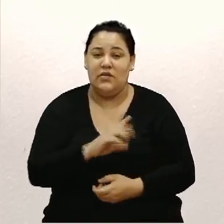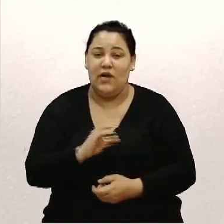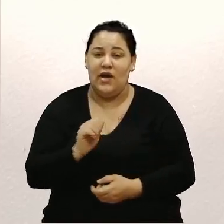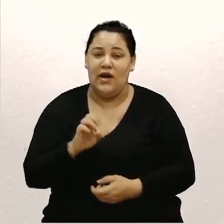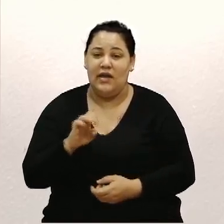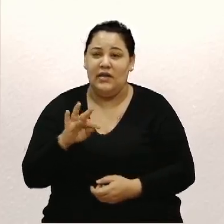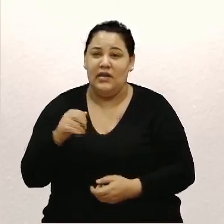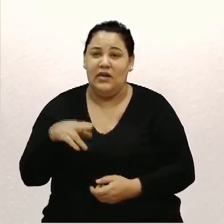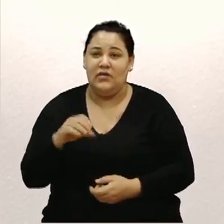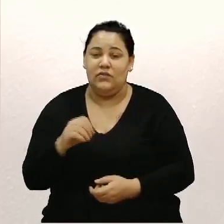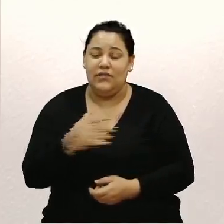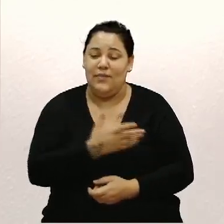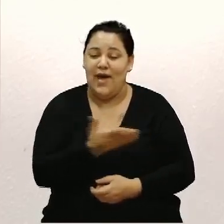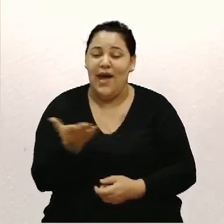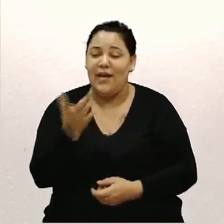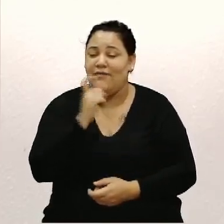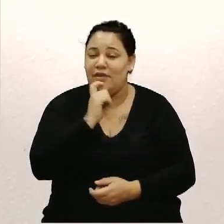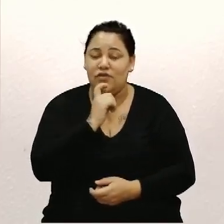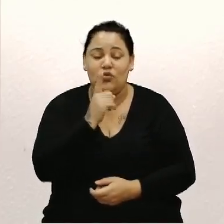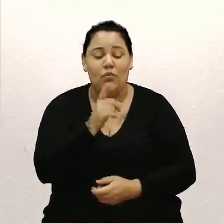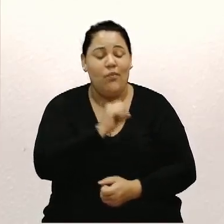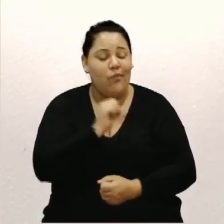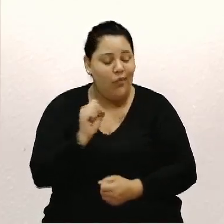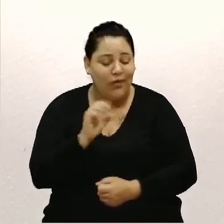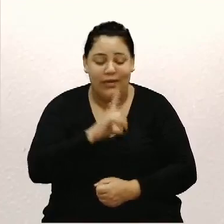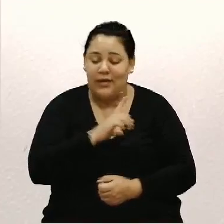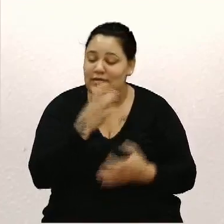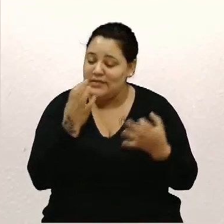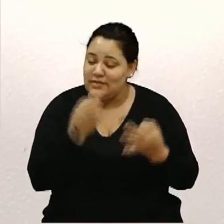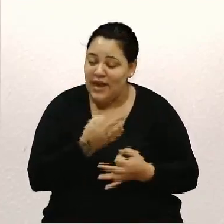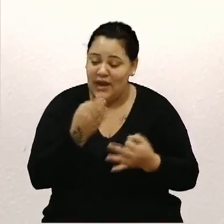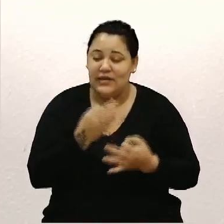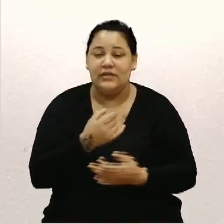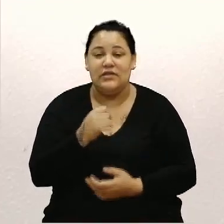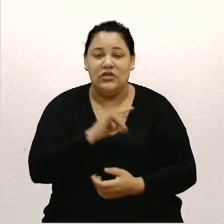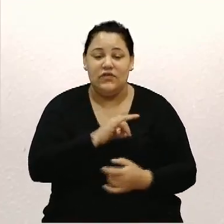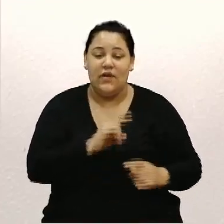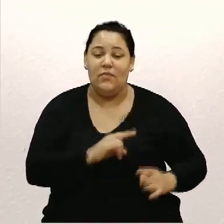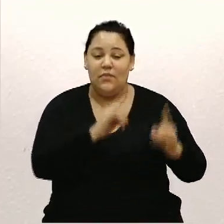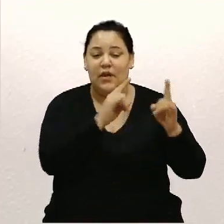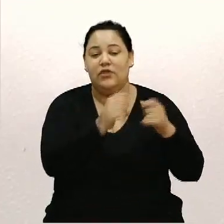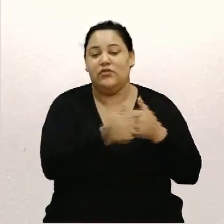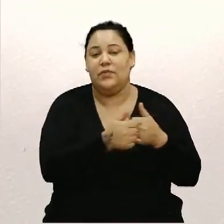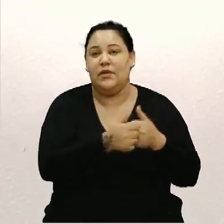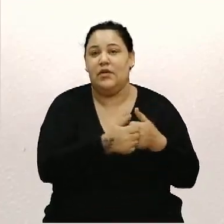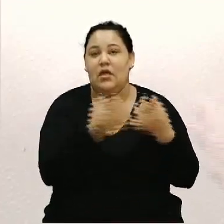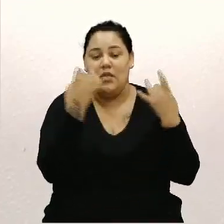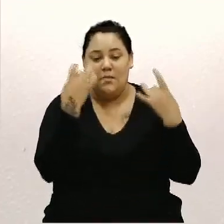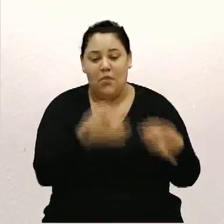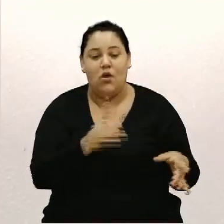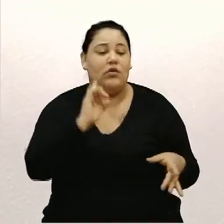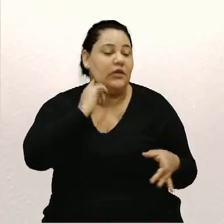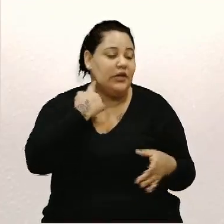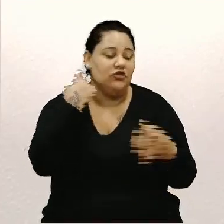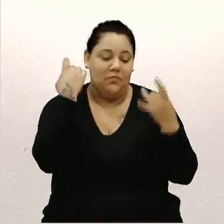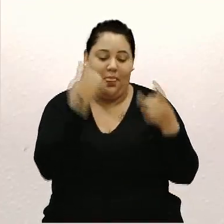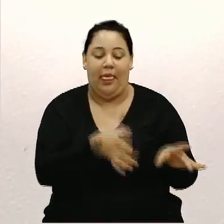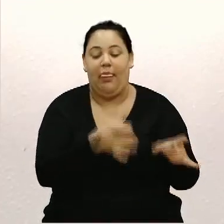uma área verde, tu pode ter certeza que se tiver um prédio perto, o depósito de lixo vai estar ali.